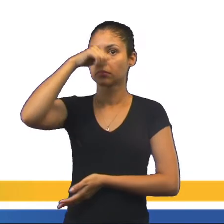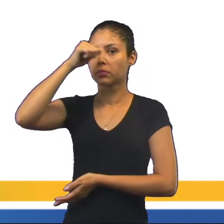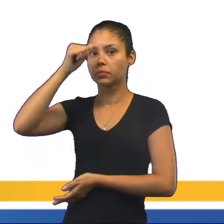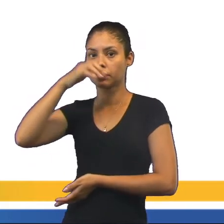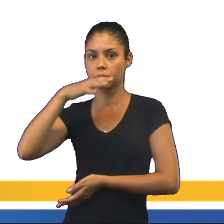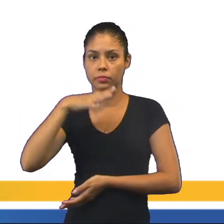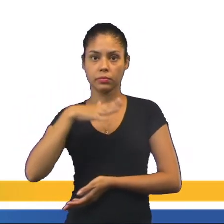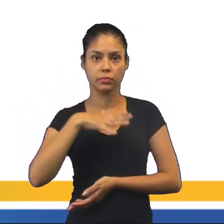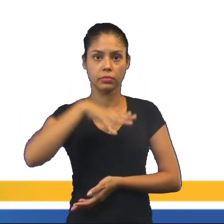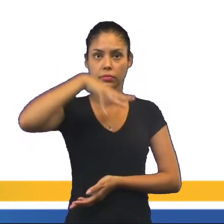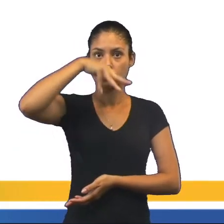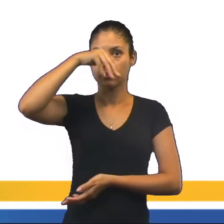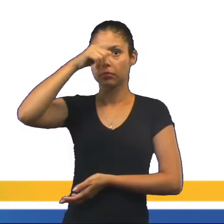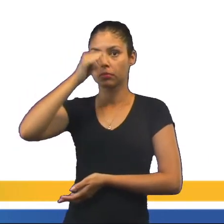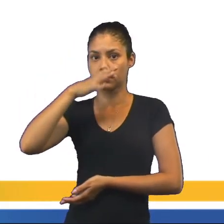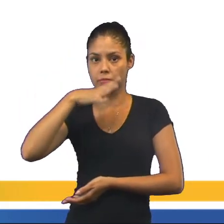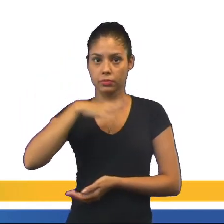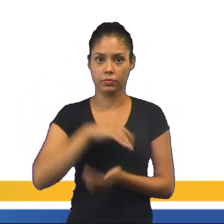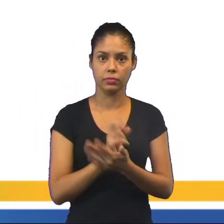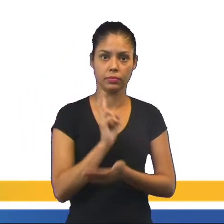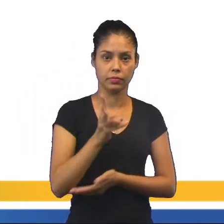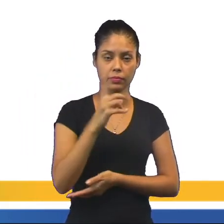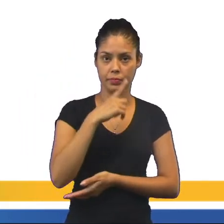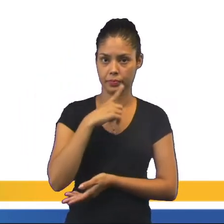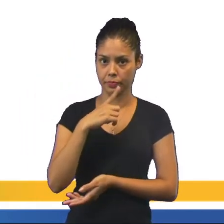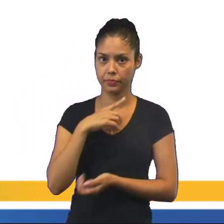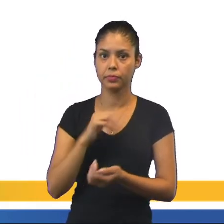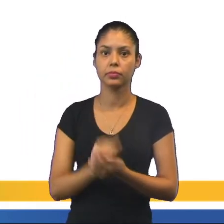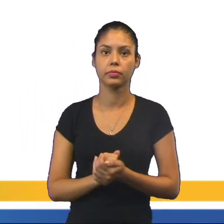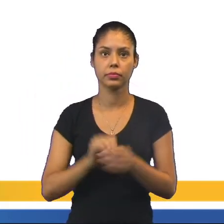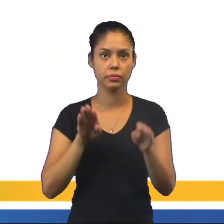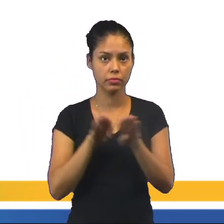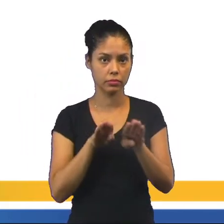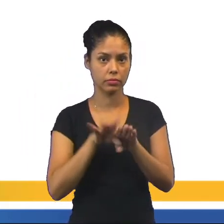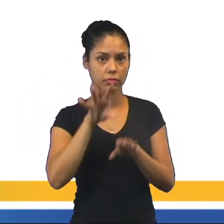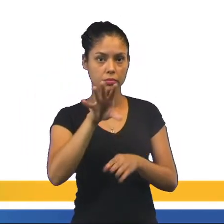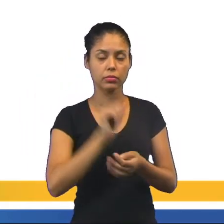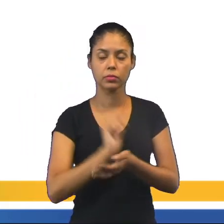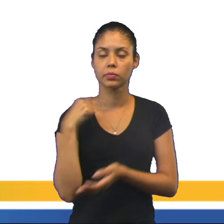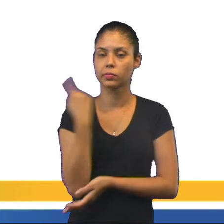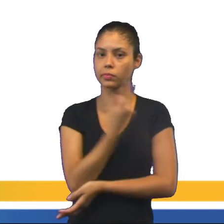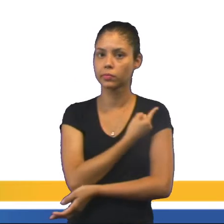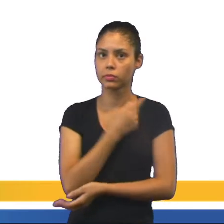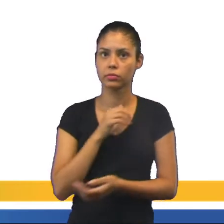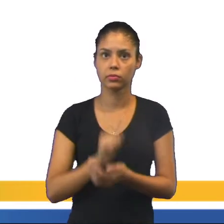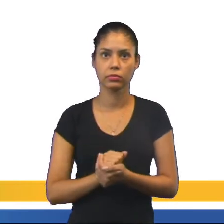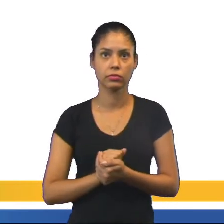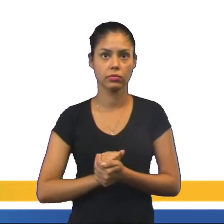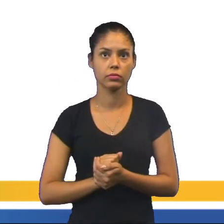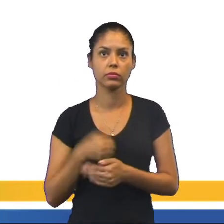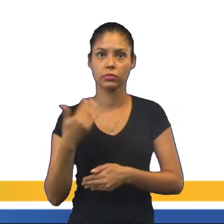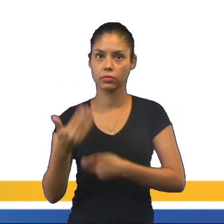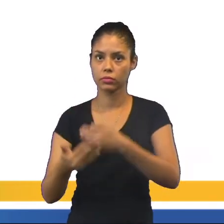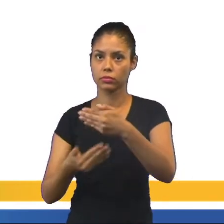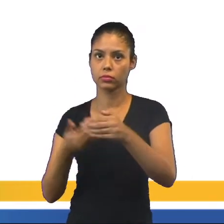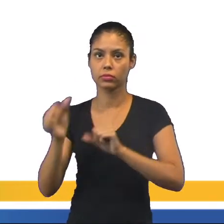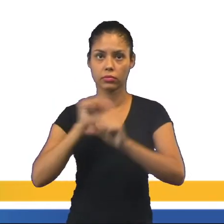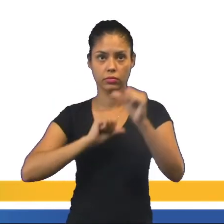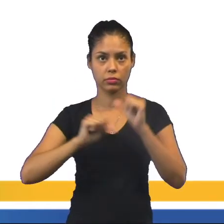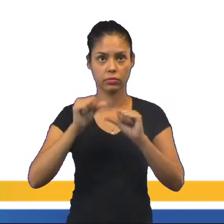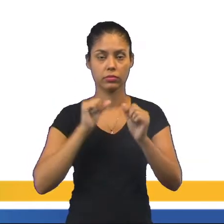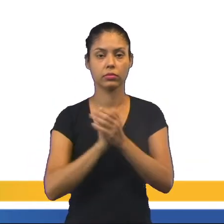gente relaxa. E através dessa contração e relaxamento, nós vamos estar aí realizando o processo de